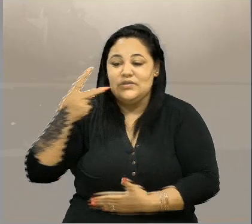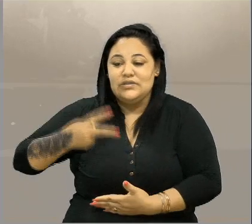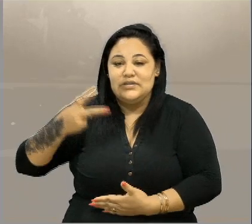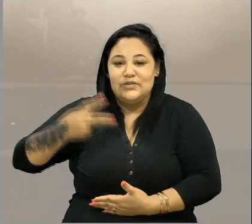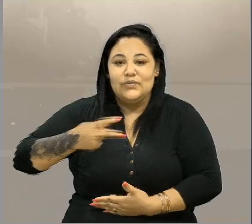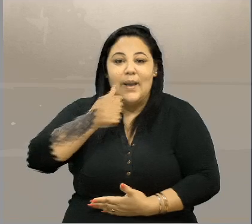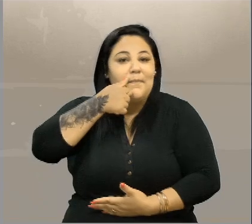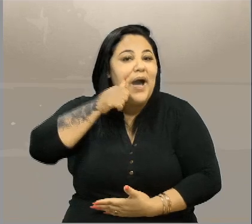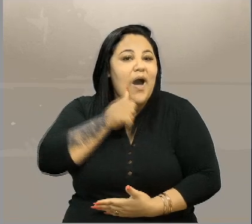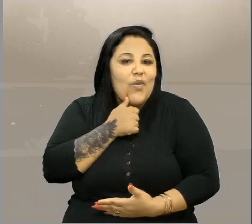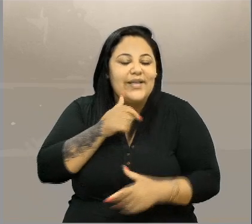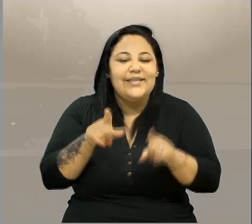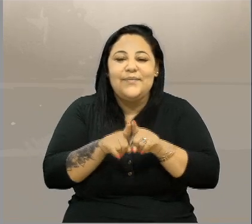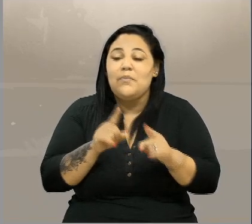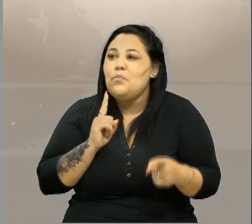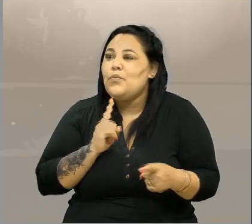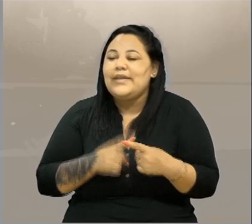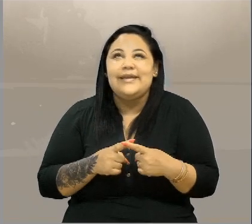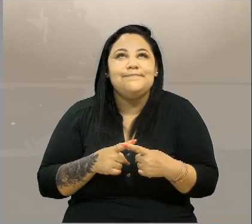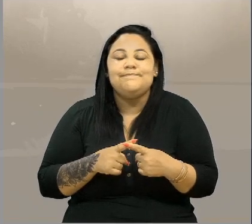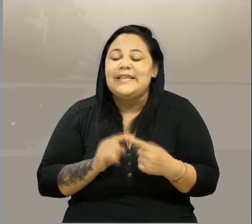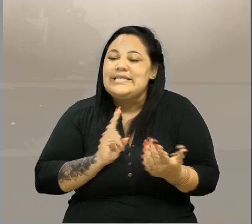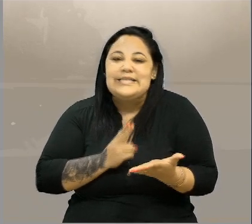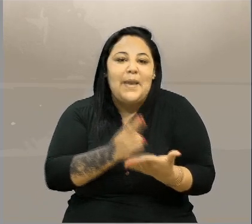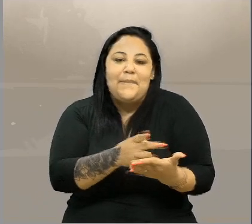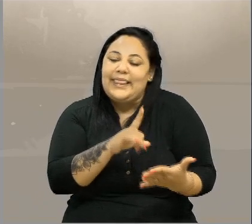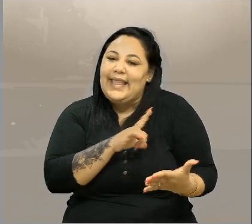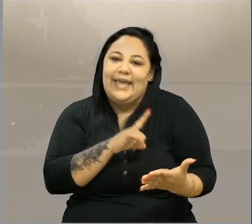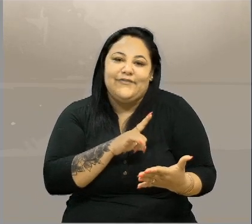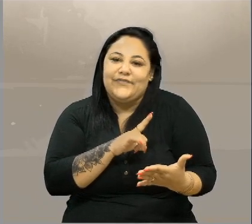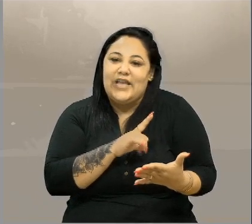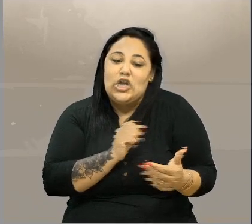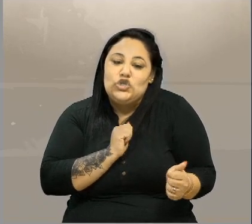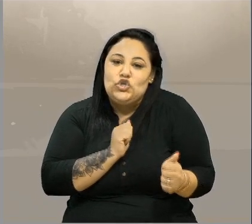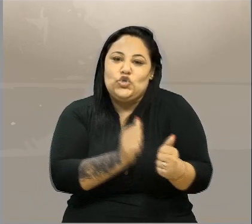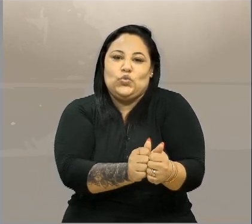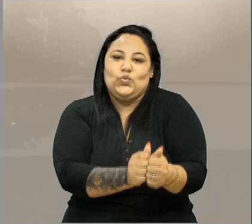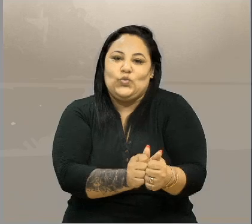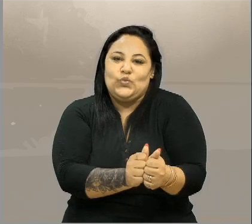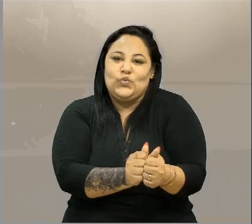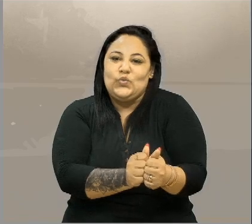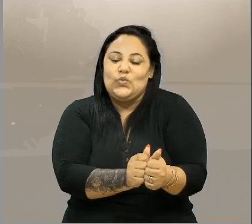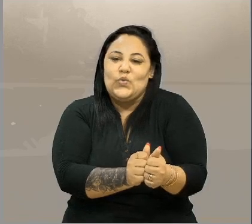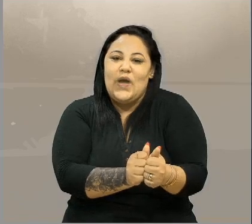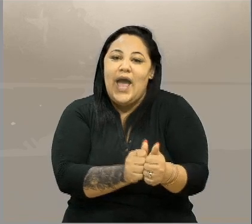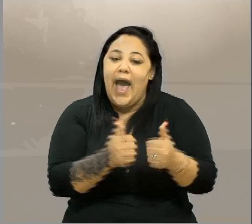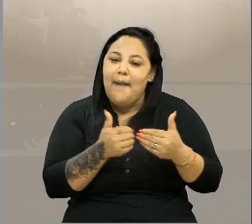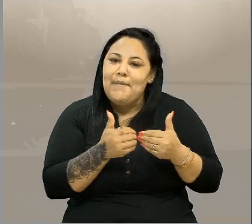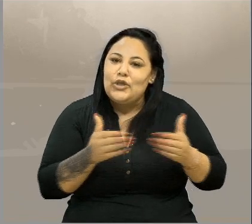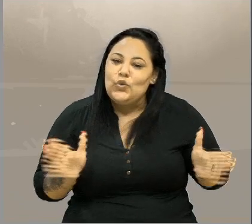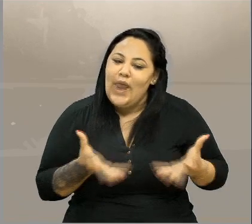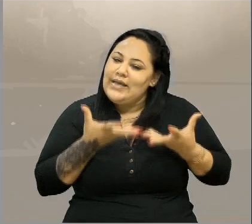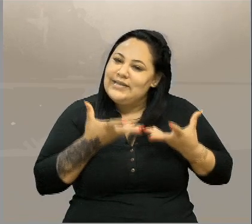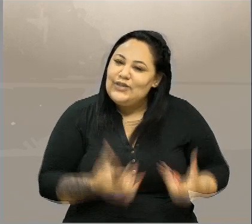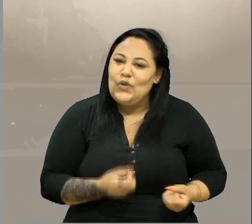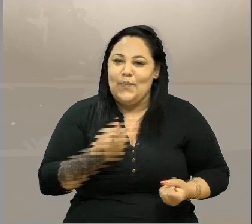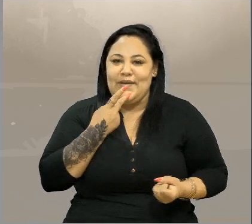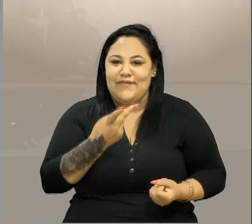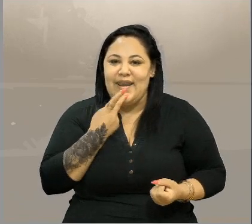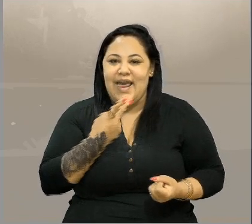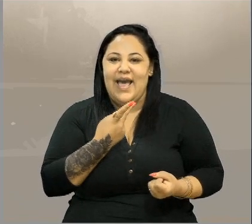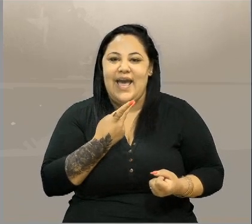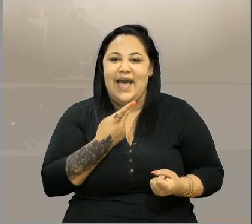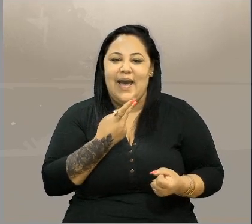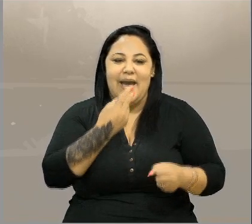Paula Iores, porque sempre encontramos no Executivo abertura para falar, abertura para levar as nossas reivindicações. E